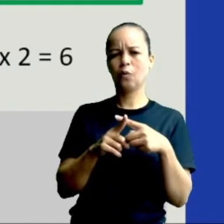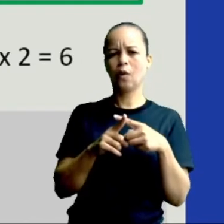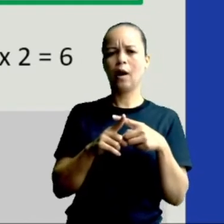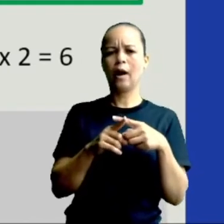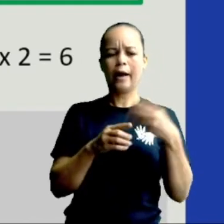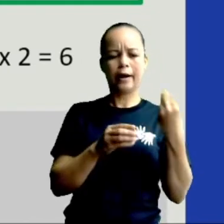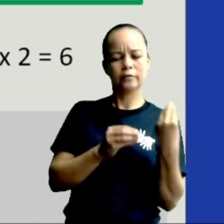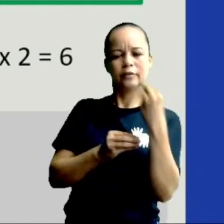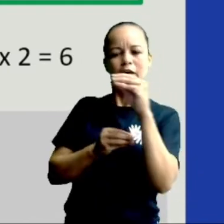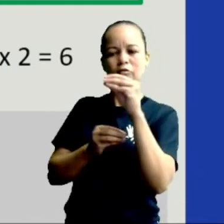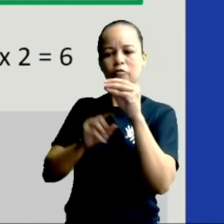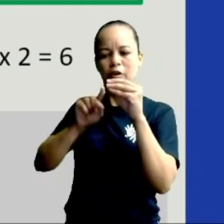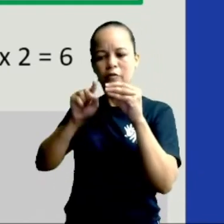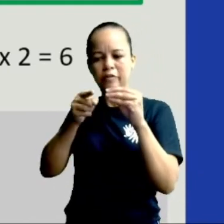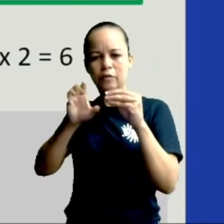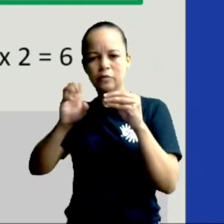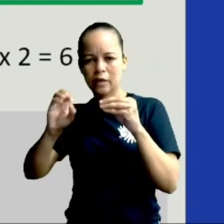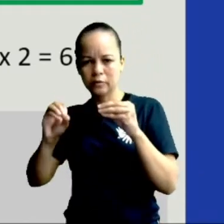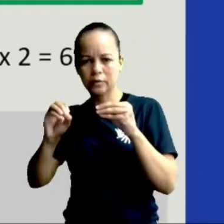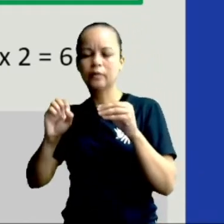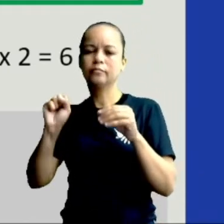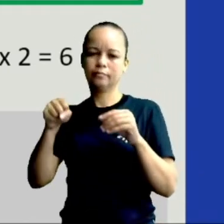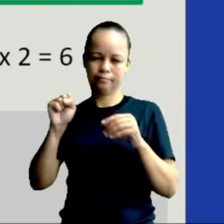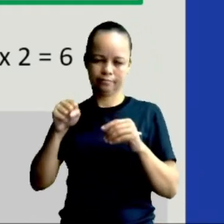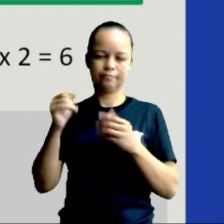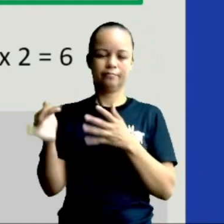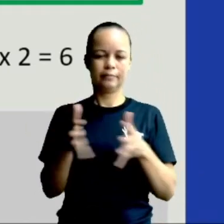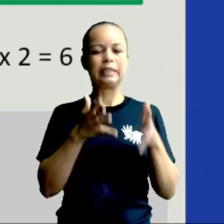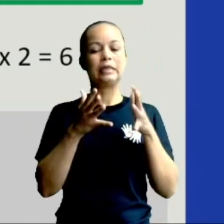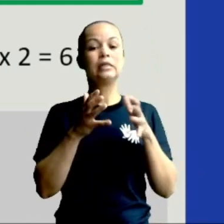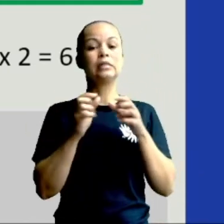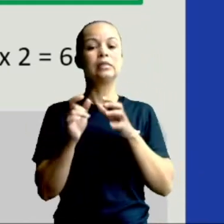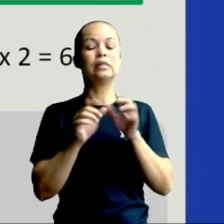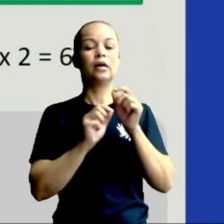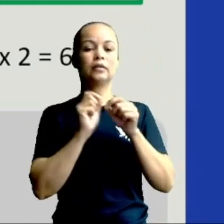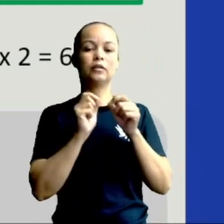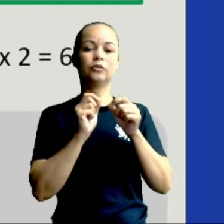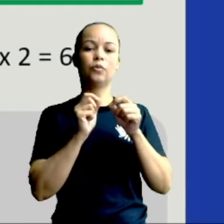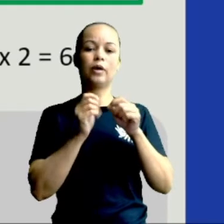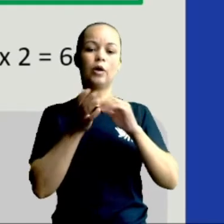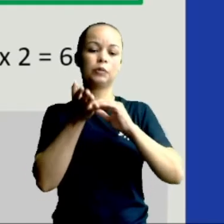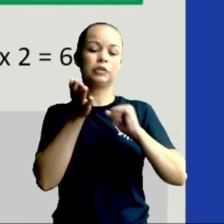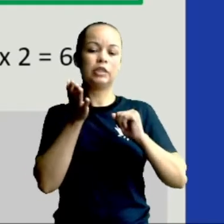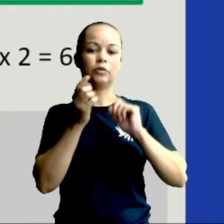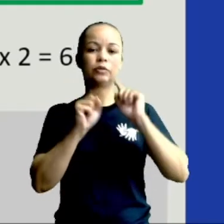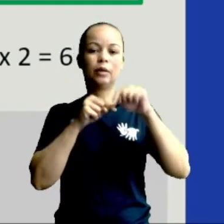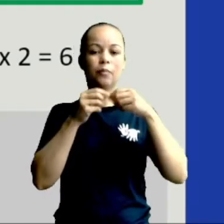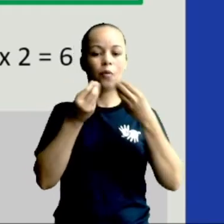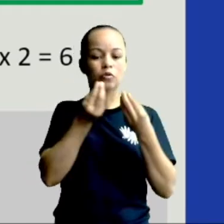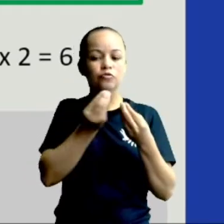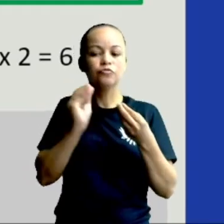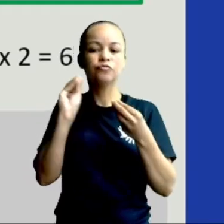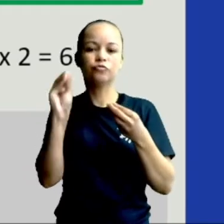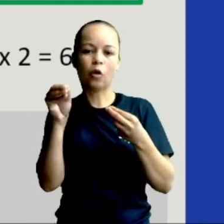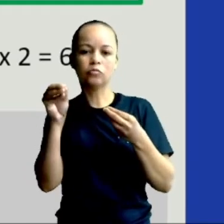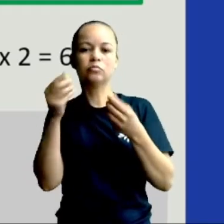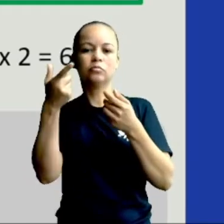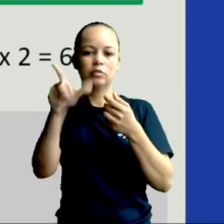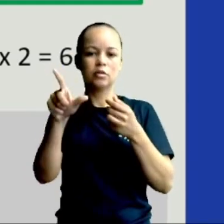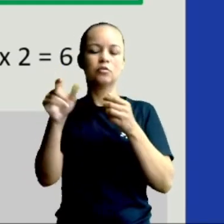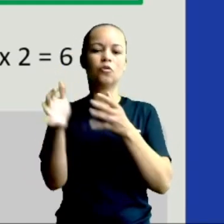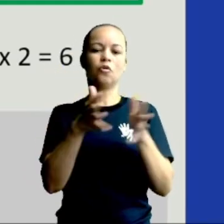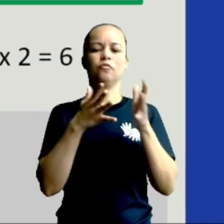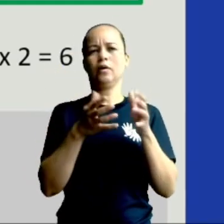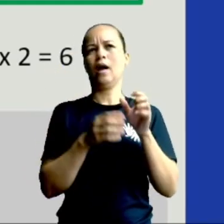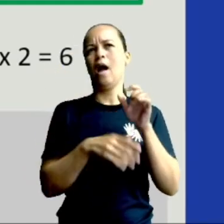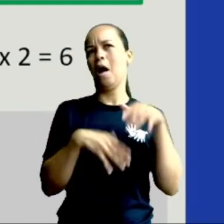00. Isso, eu tiro, faço a multiplicação e volto com a representação. Ah, professora, e se tivesse aí centavos? Aí